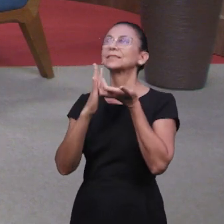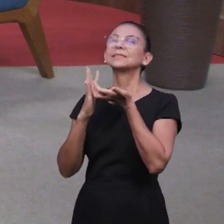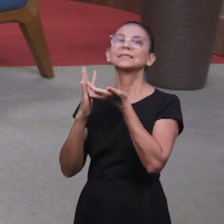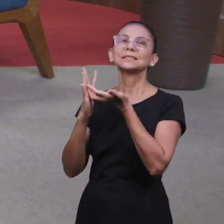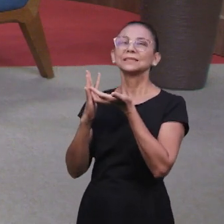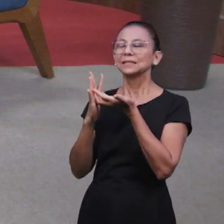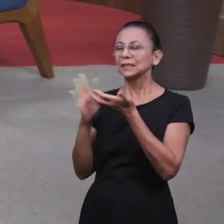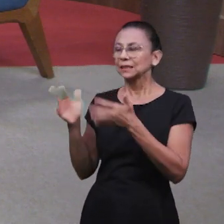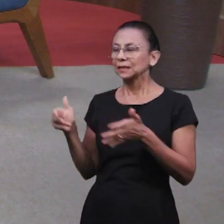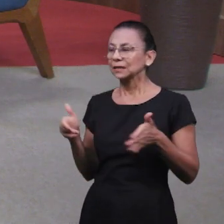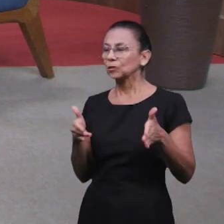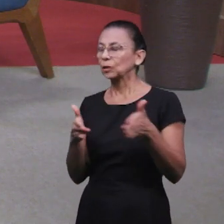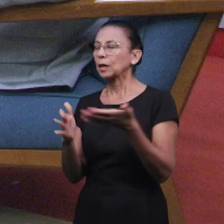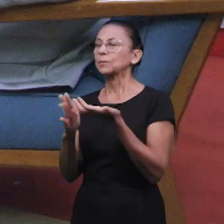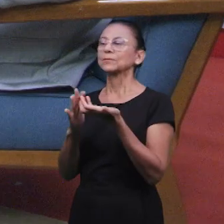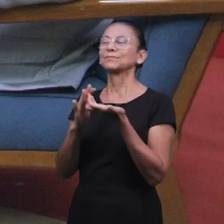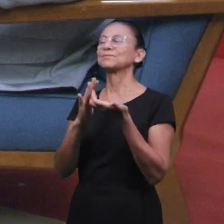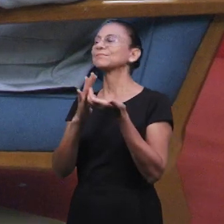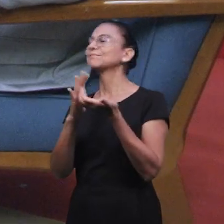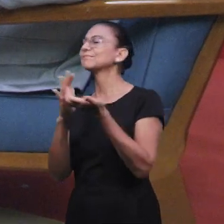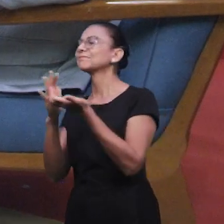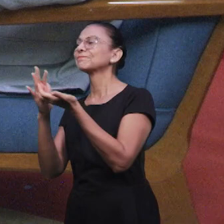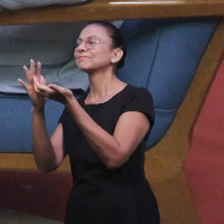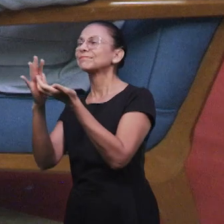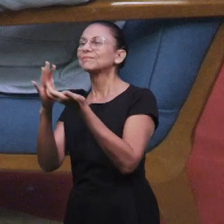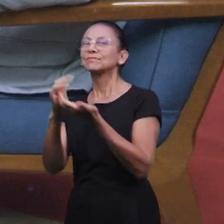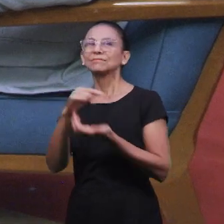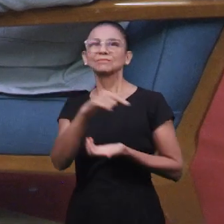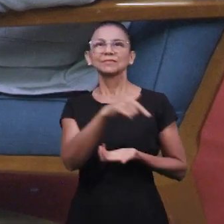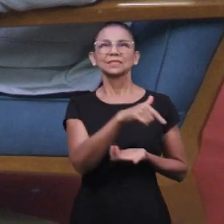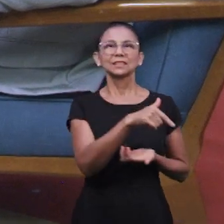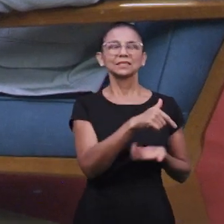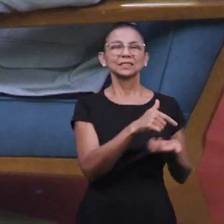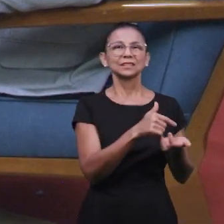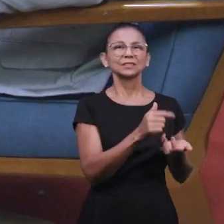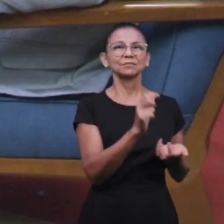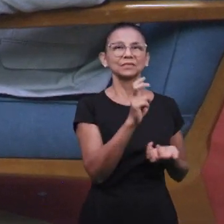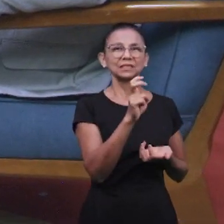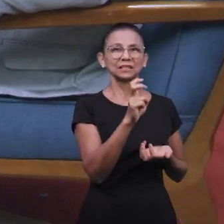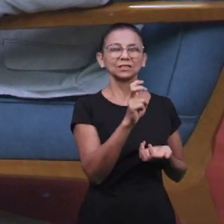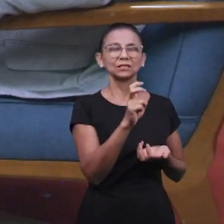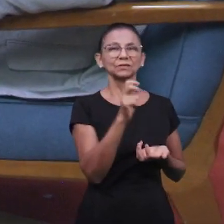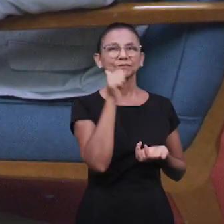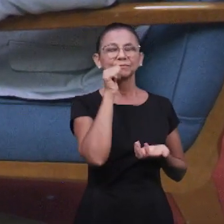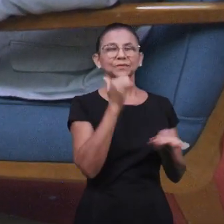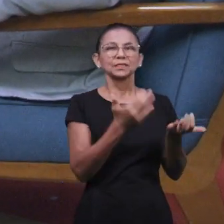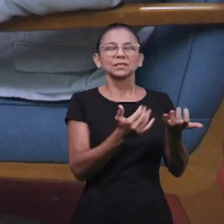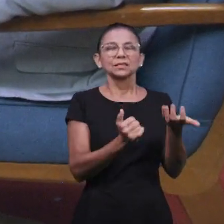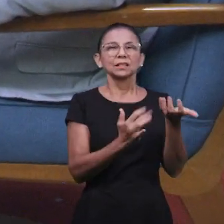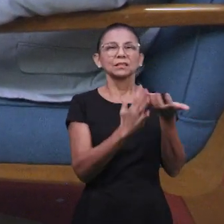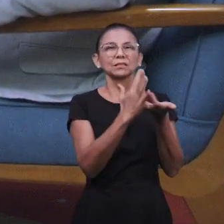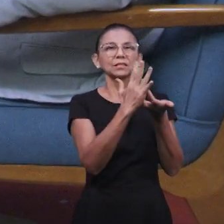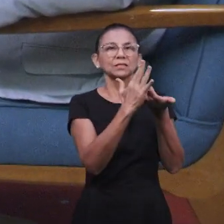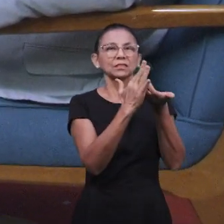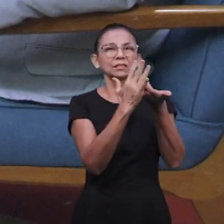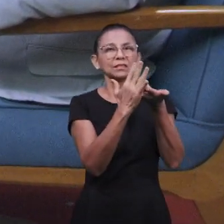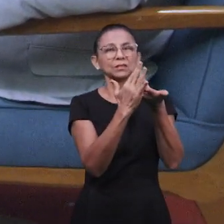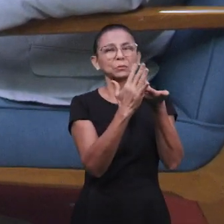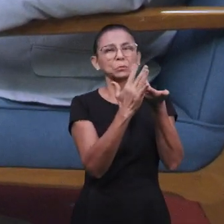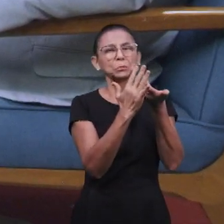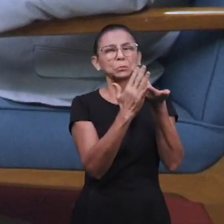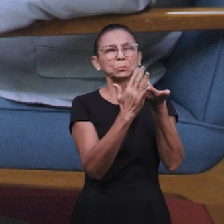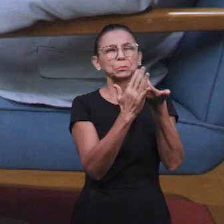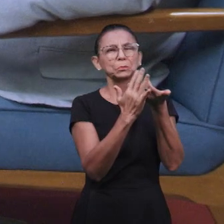a festa, mas 5 delas não tinham o azeite E a Bíblia menciona que elas eram,